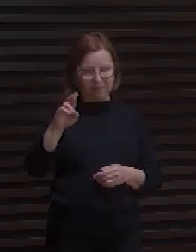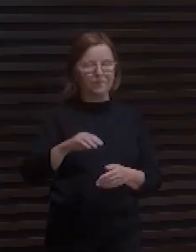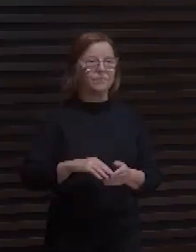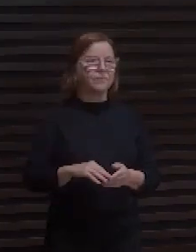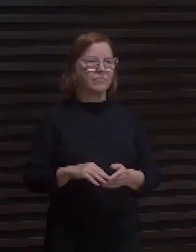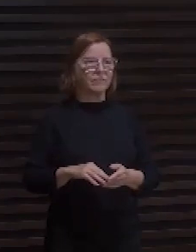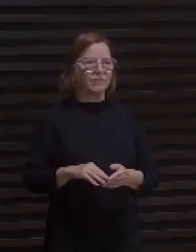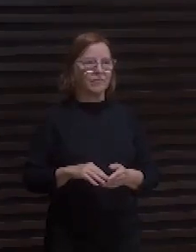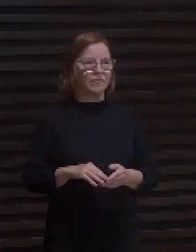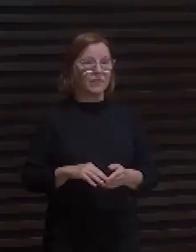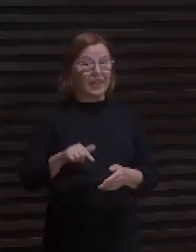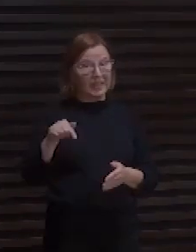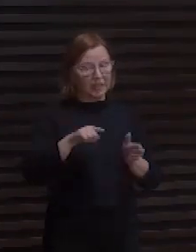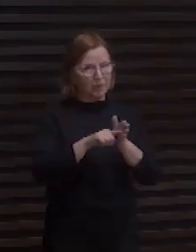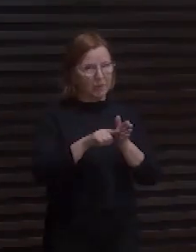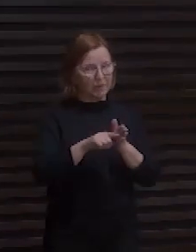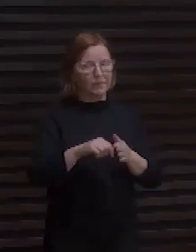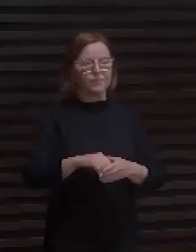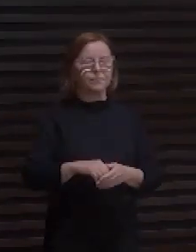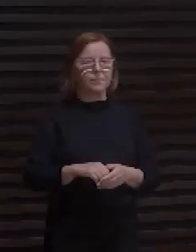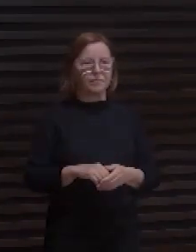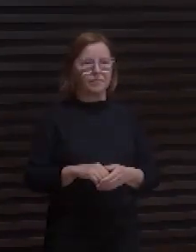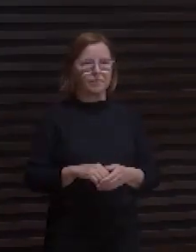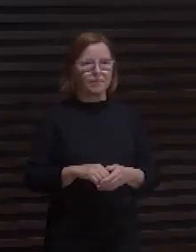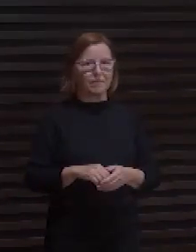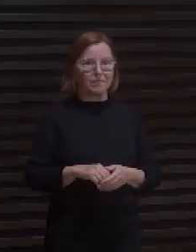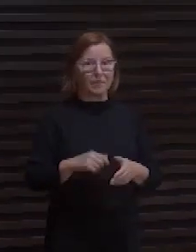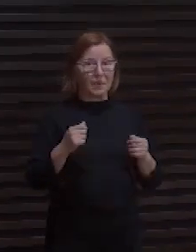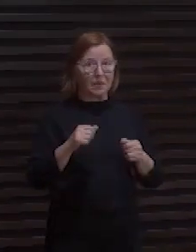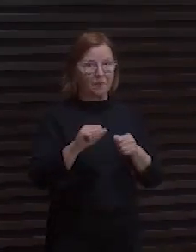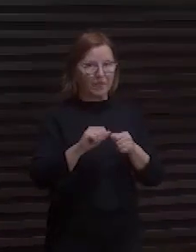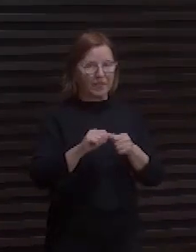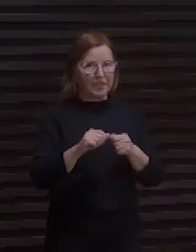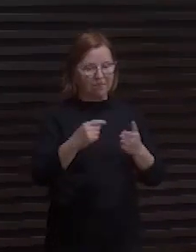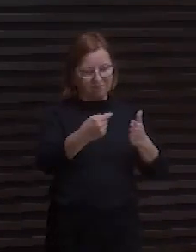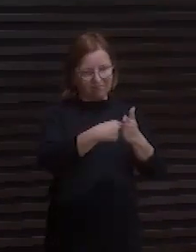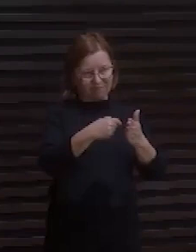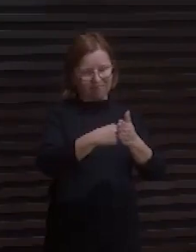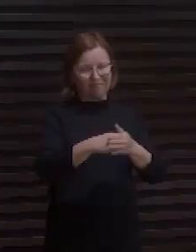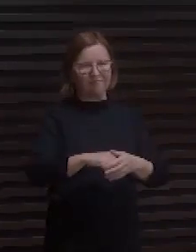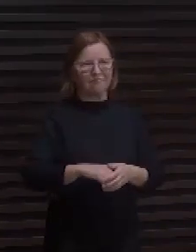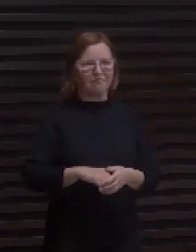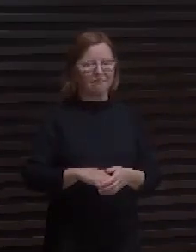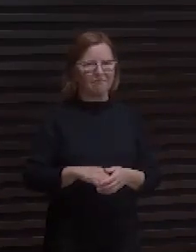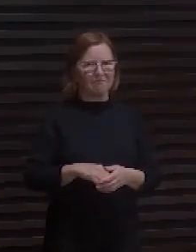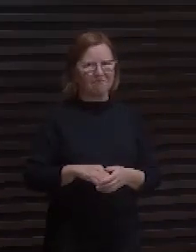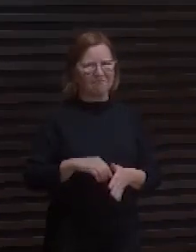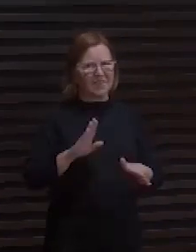faz 7 perguntas que nós devemos fazer para nós mesmos. São perguntas que vocês até já